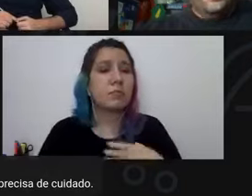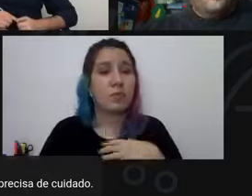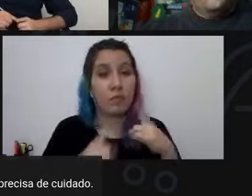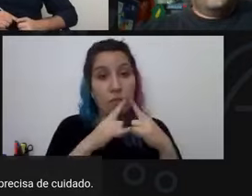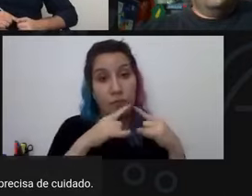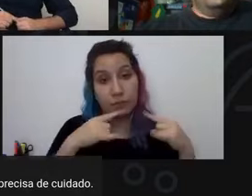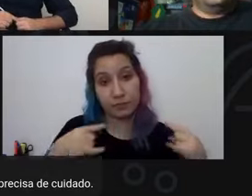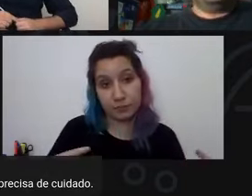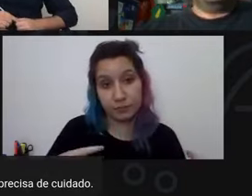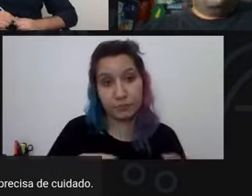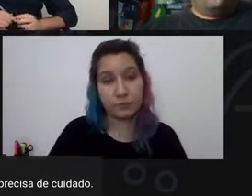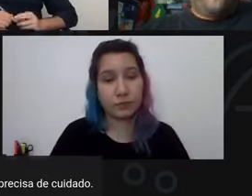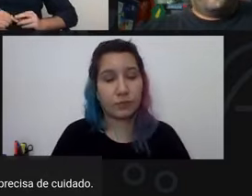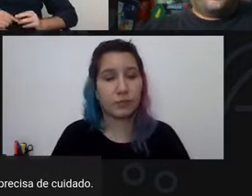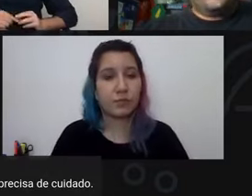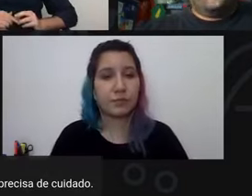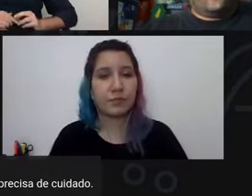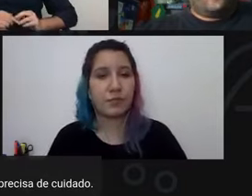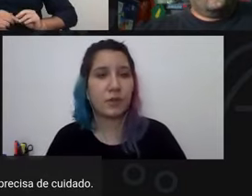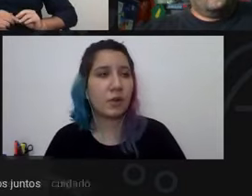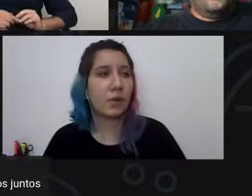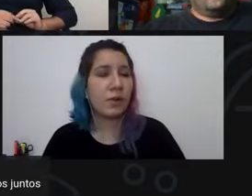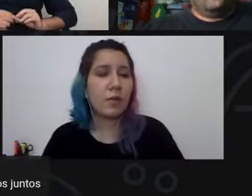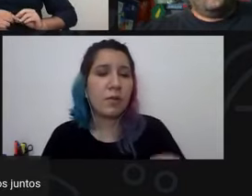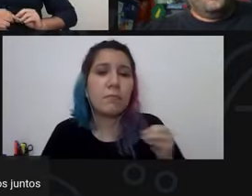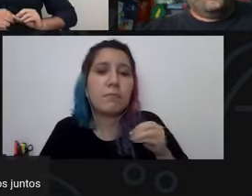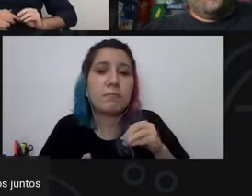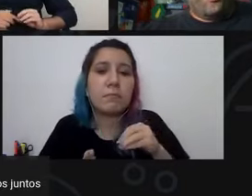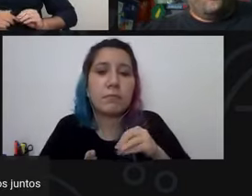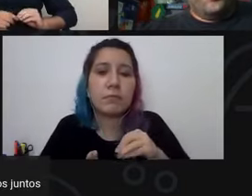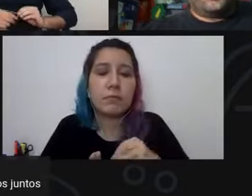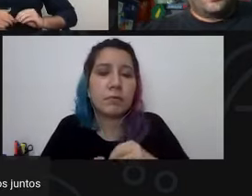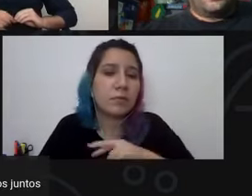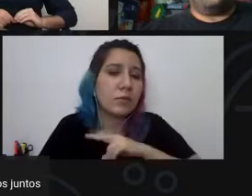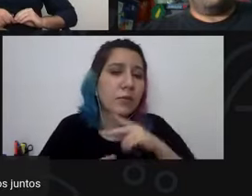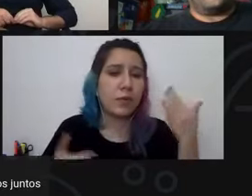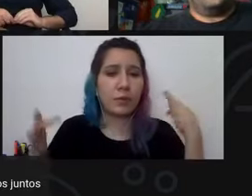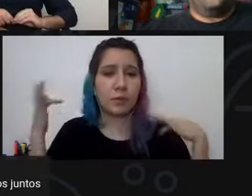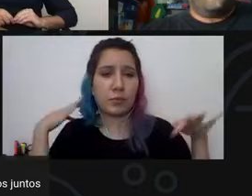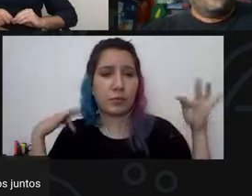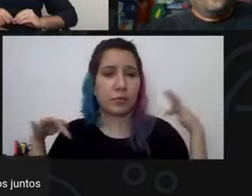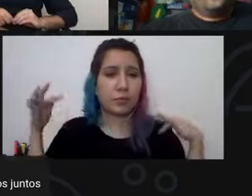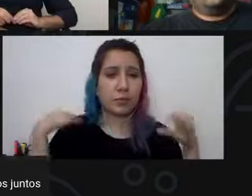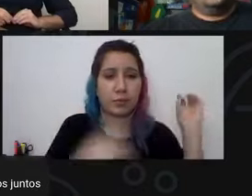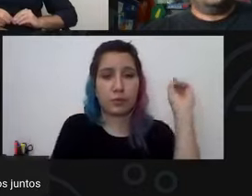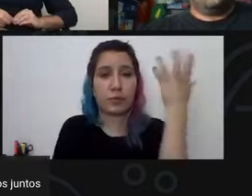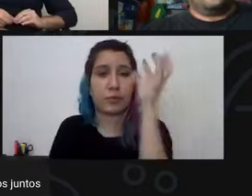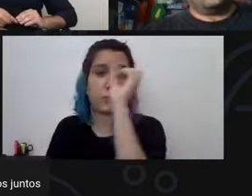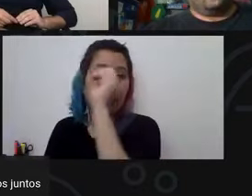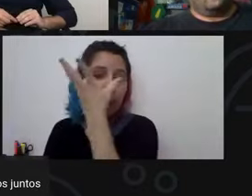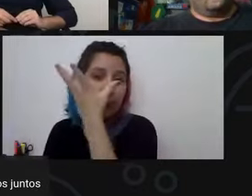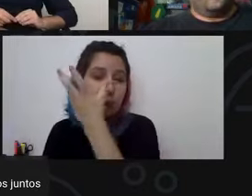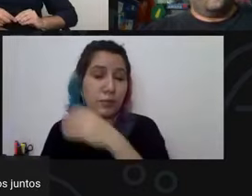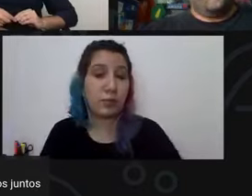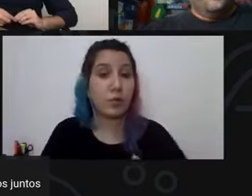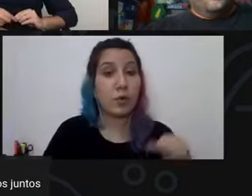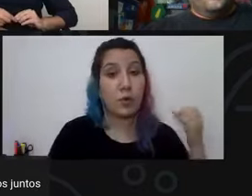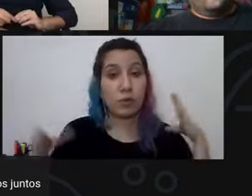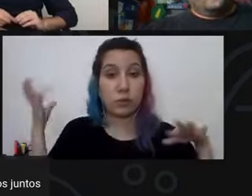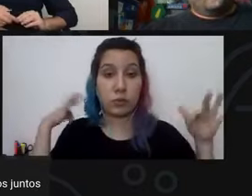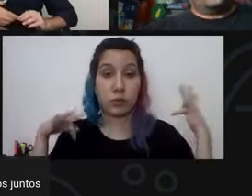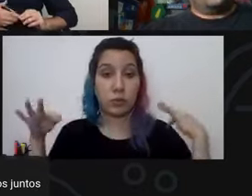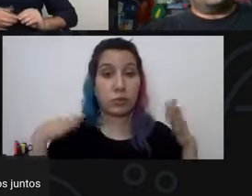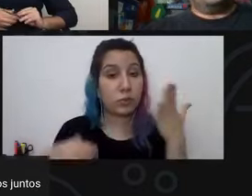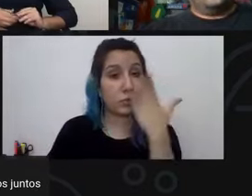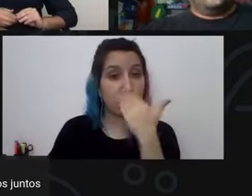assim, possibilidades não faltam. A questão do ecoturismo, o turismo comunitário, a parte de evento, o turismo gastronômico, né?